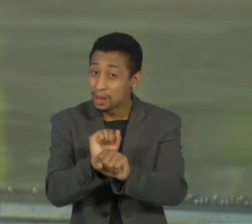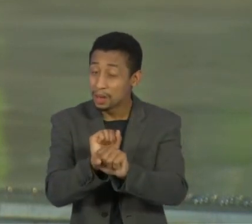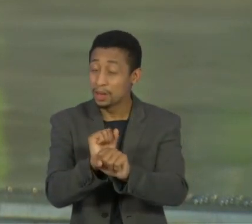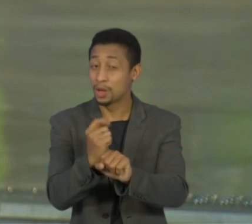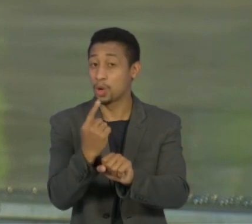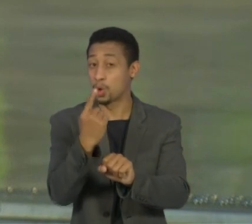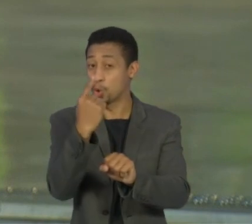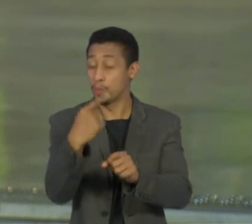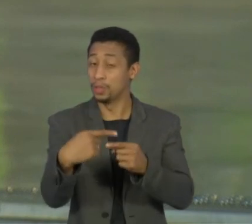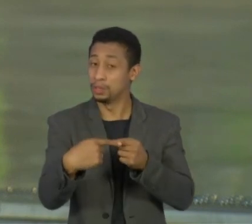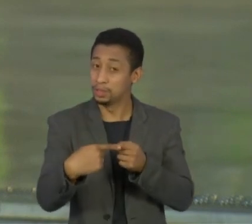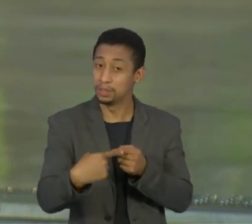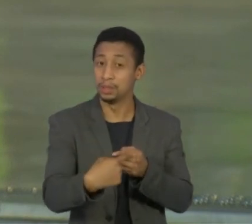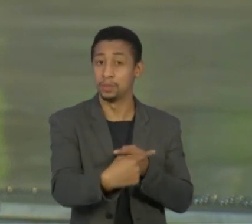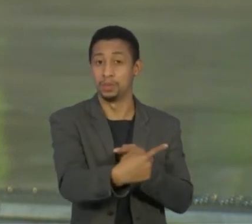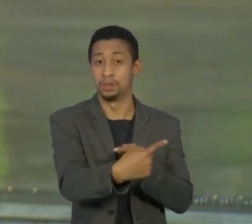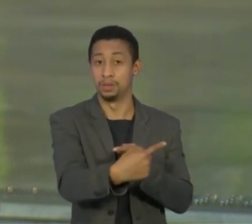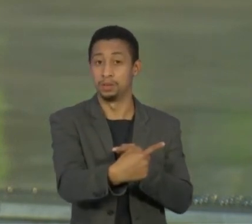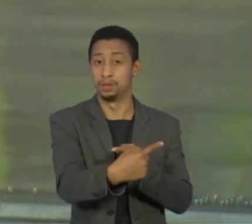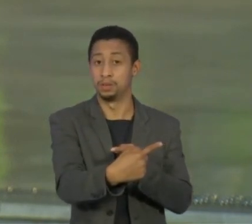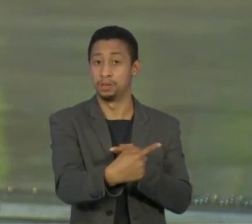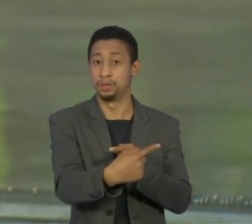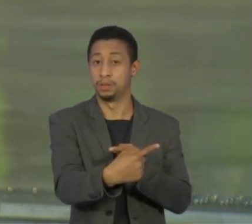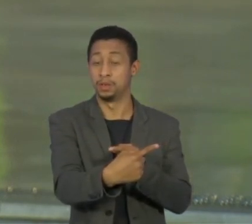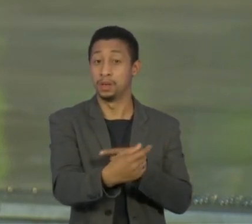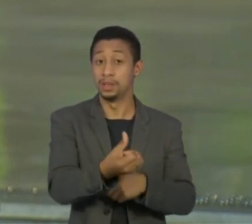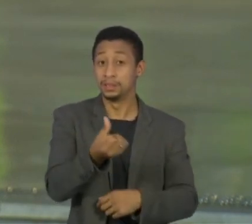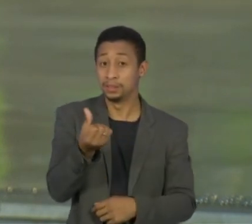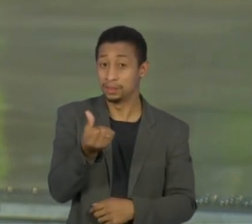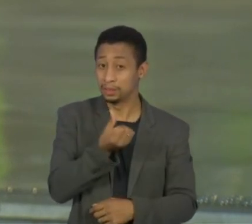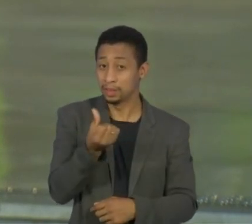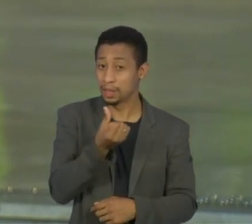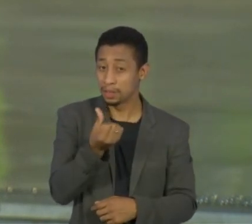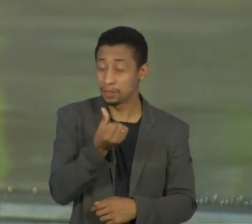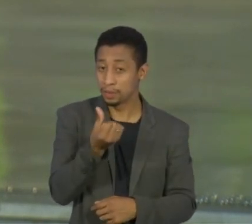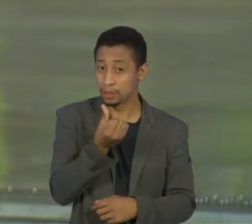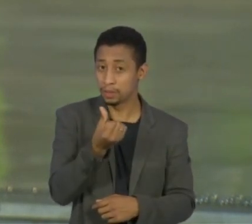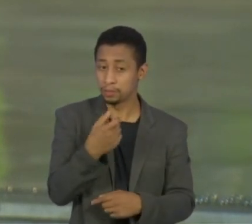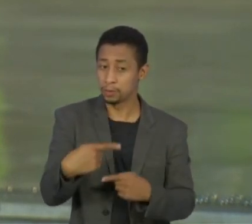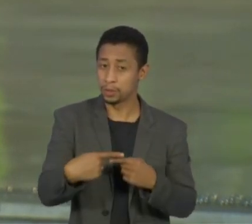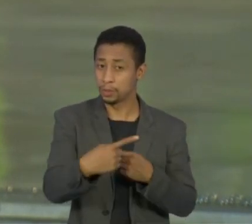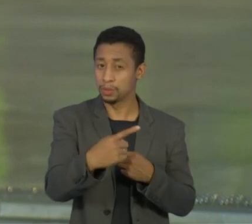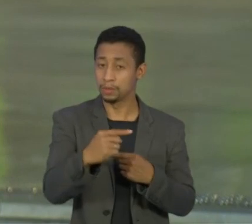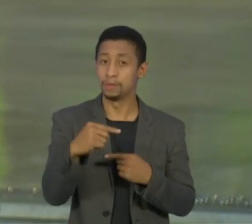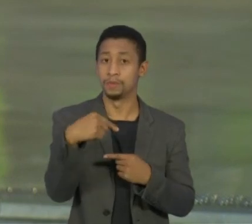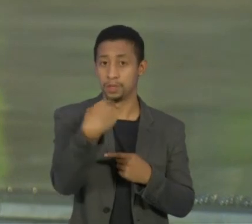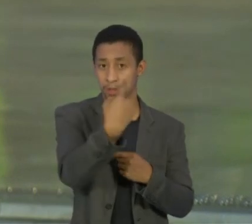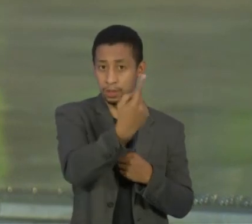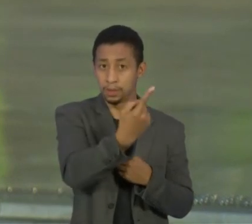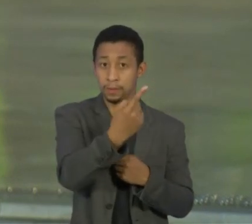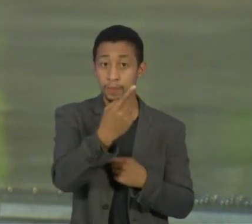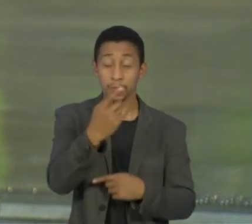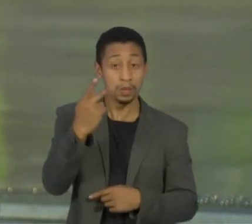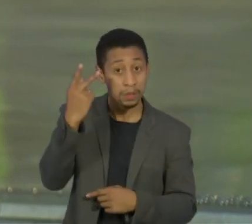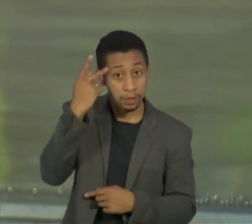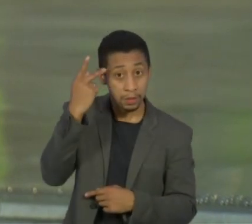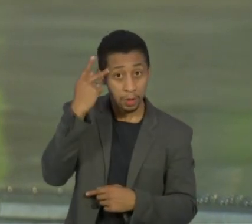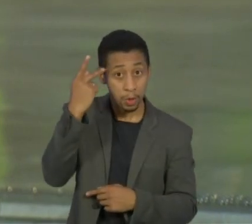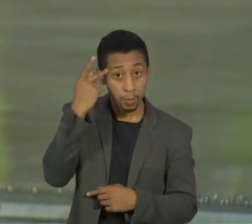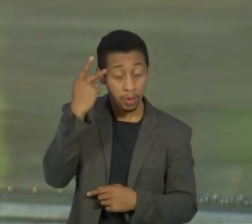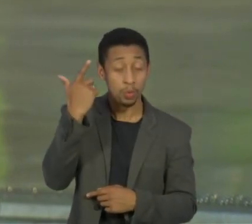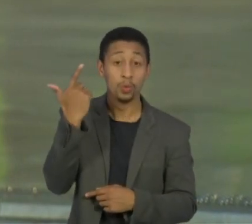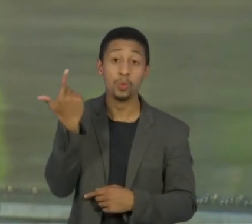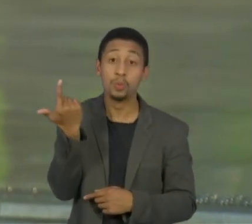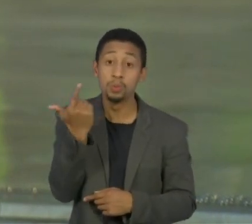a classificação que nós teremos na sexta-feira da semana que vem, para que o município possa